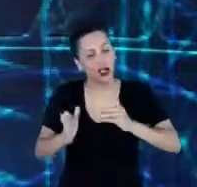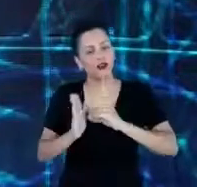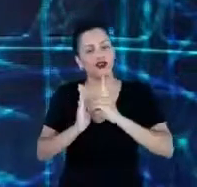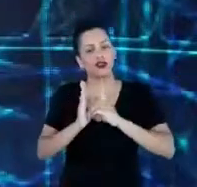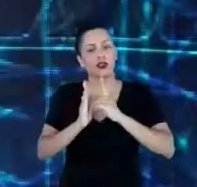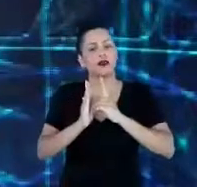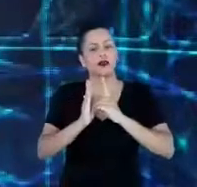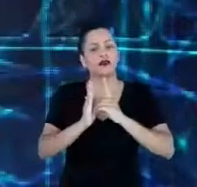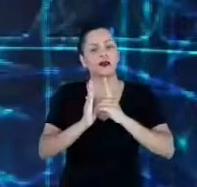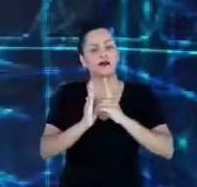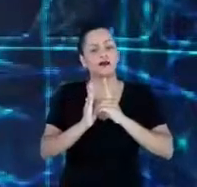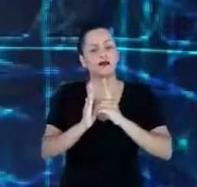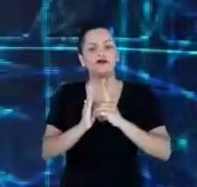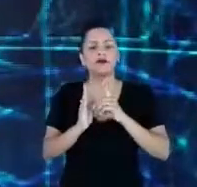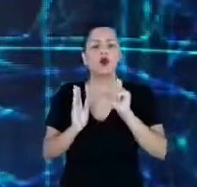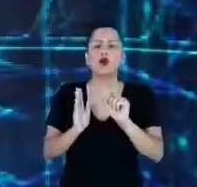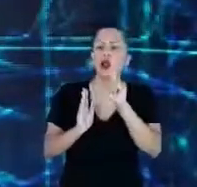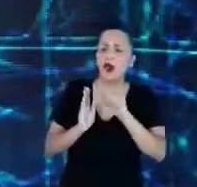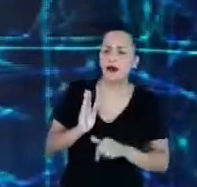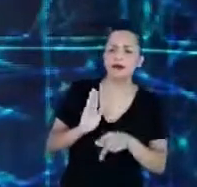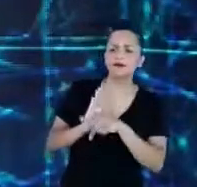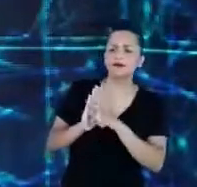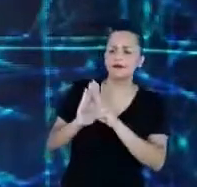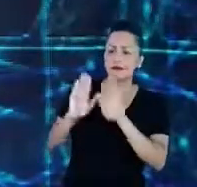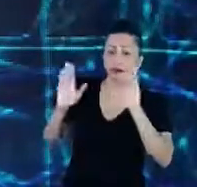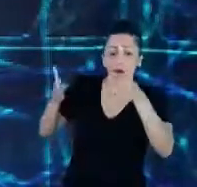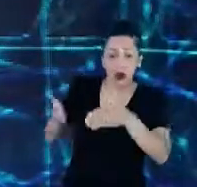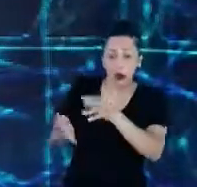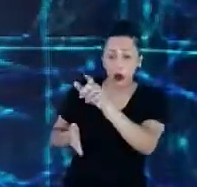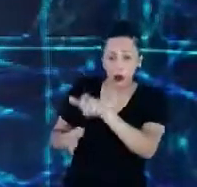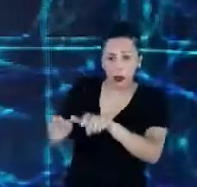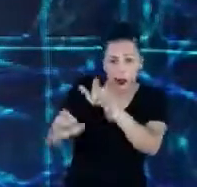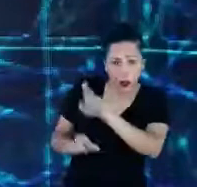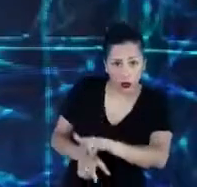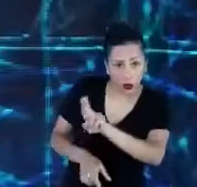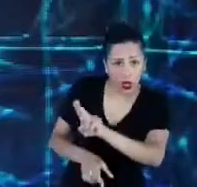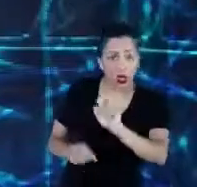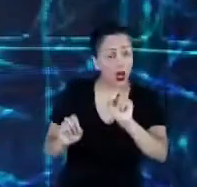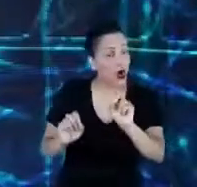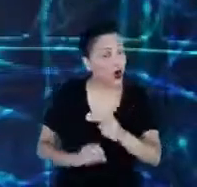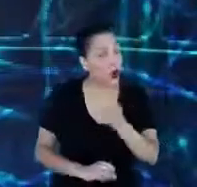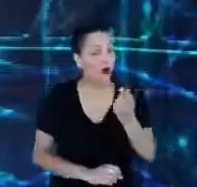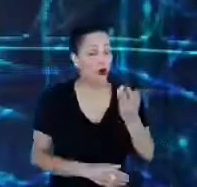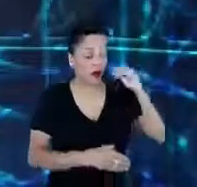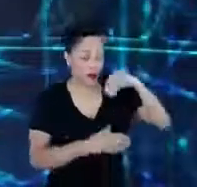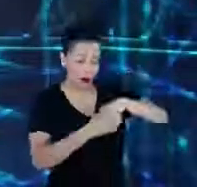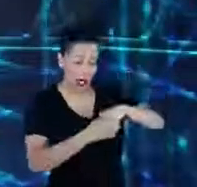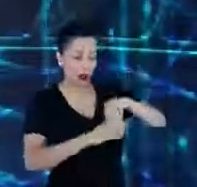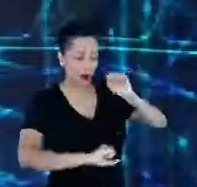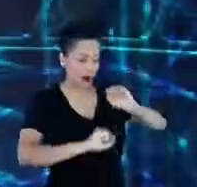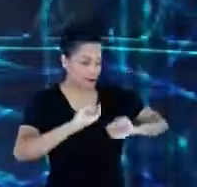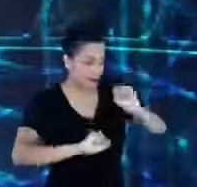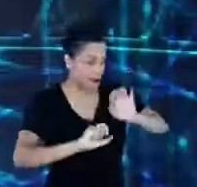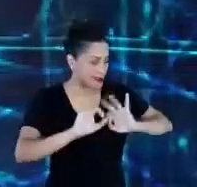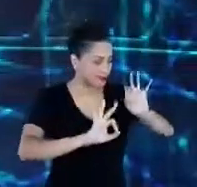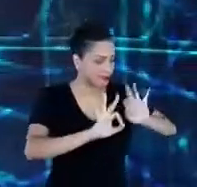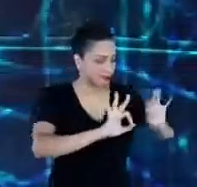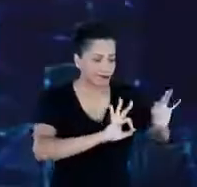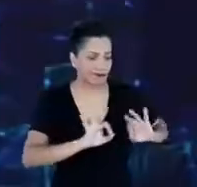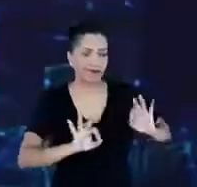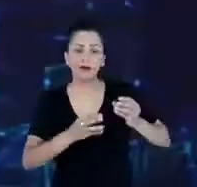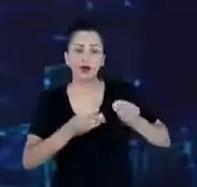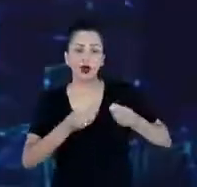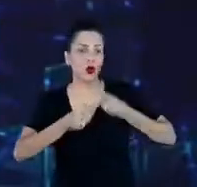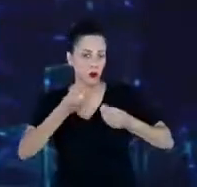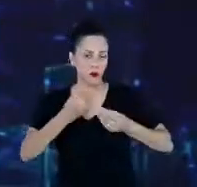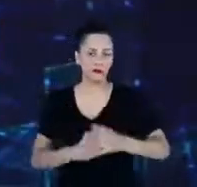seja olhando pro nosso cliente seja olhando para dentro da forma como a gente opera as nossas redes é para